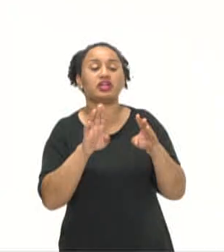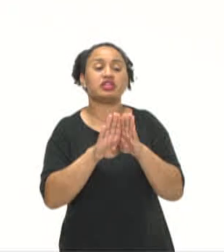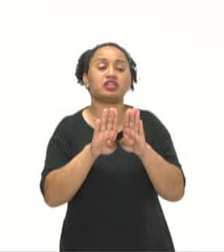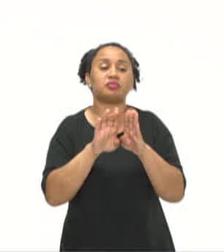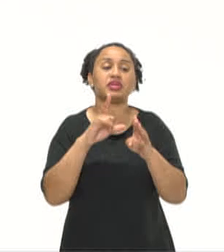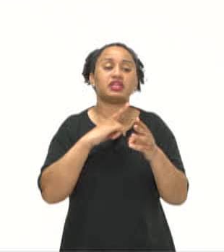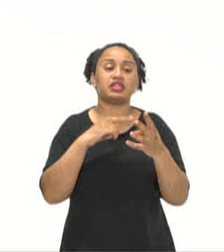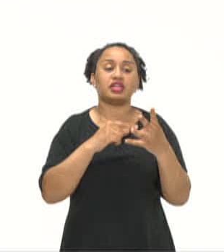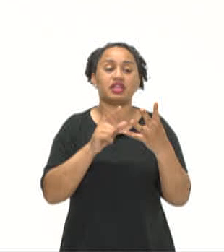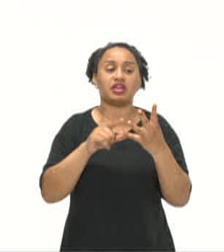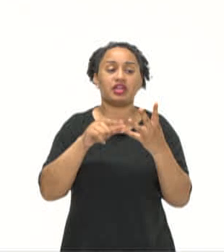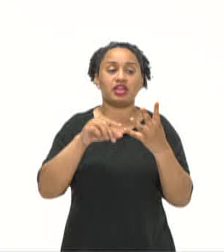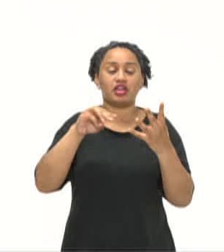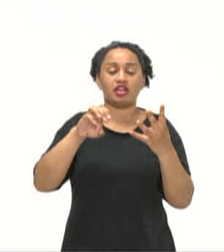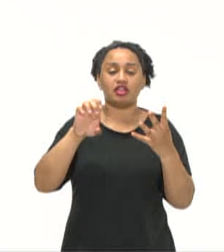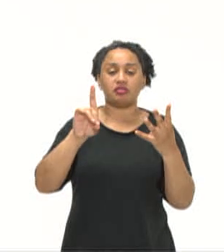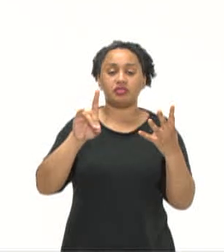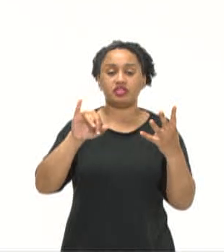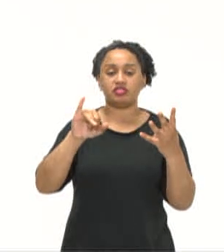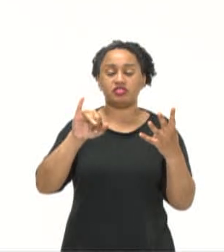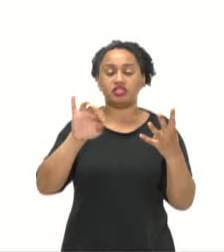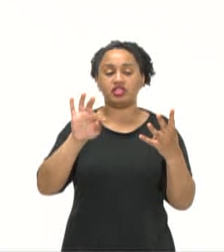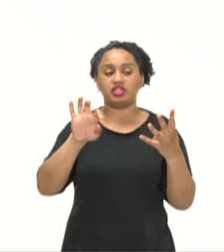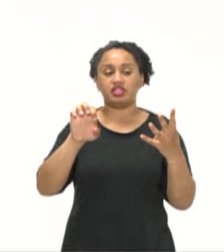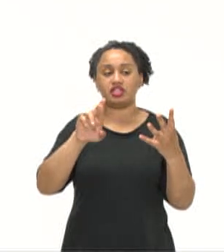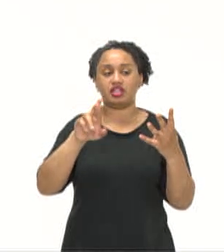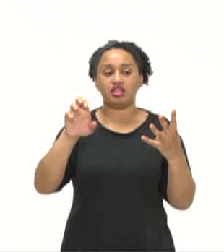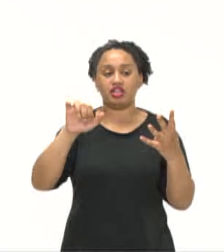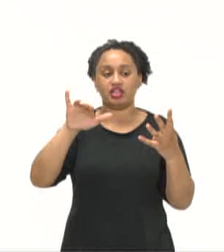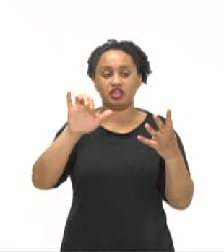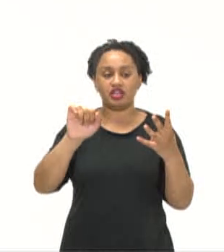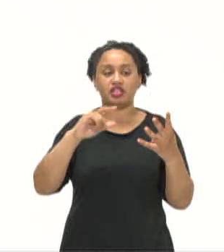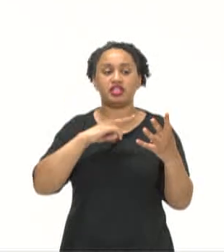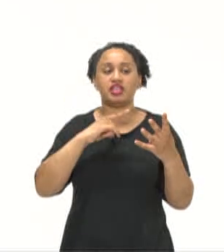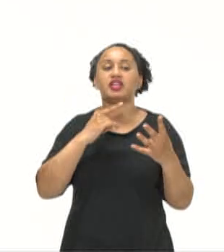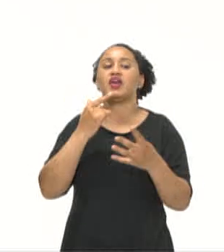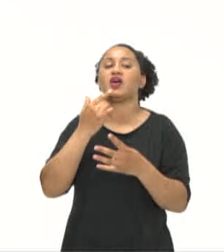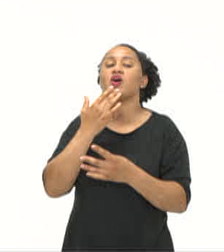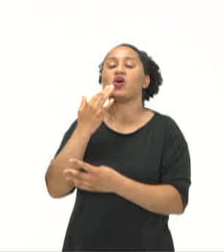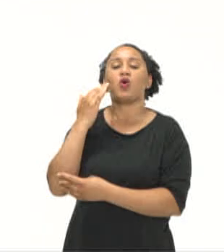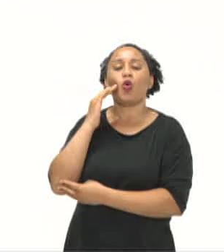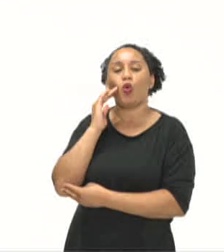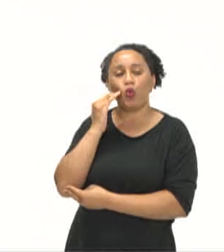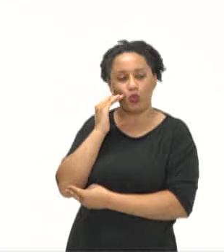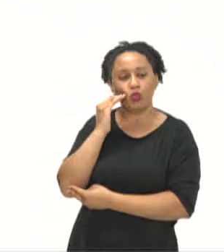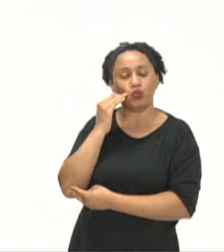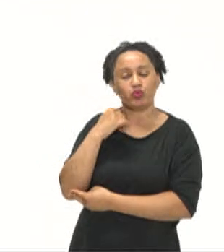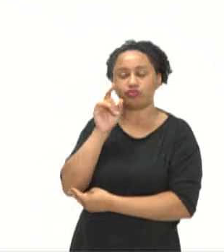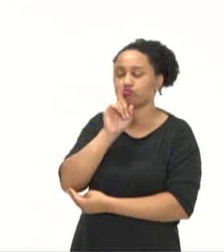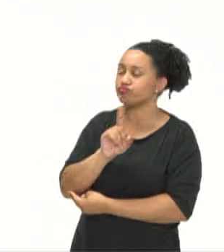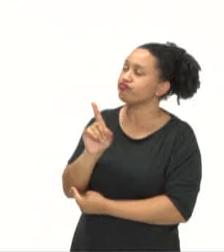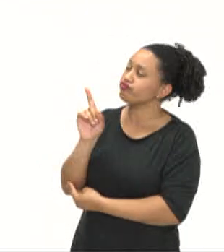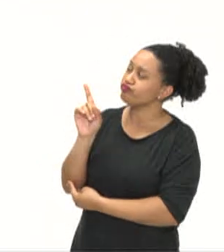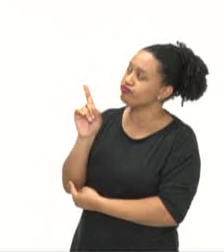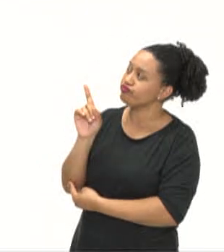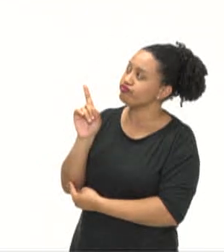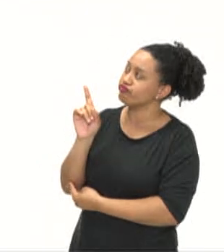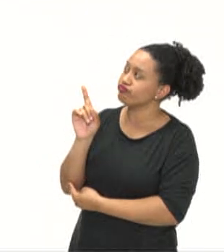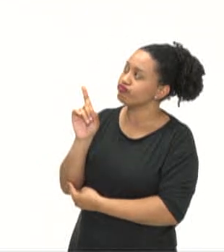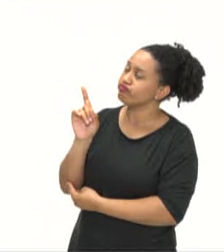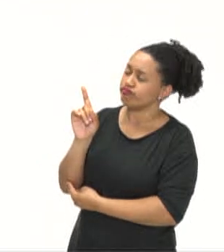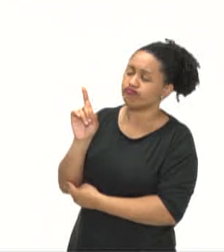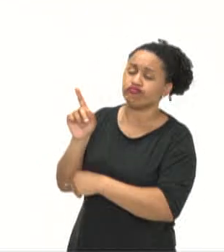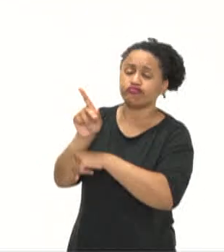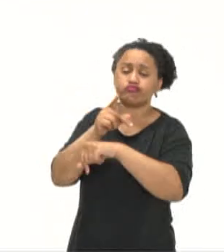a Europa Mediterrânea, que está aqui destacada na coloração rosa, que compreende os países da porção